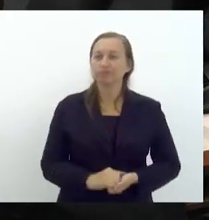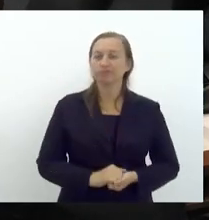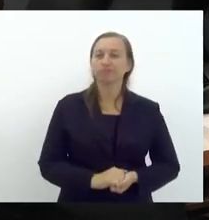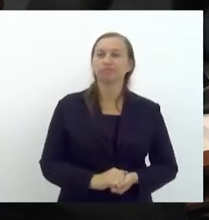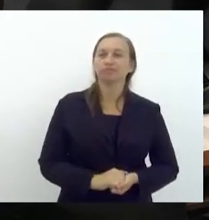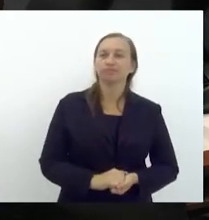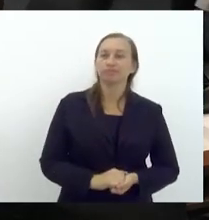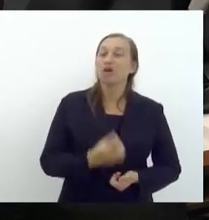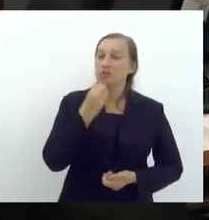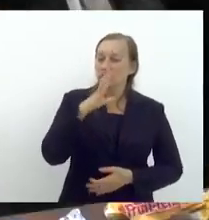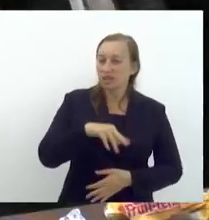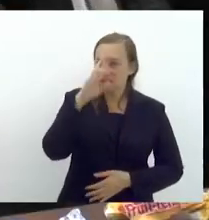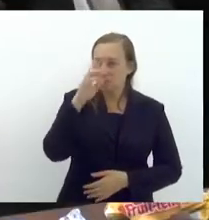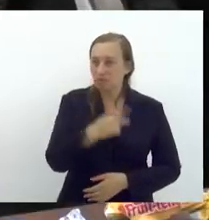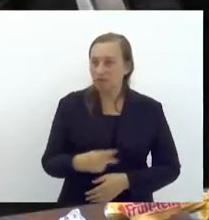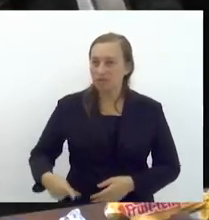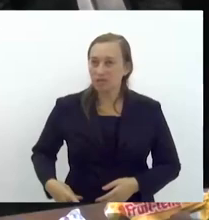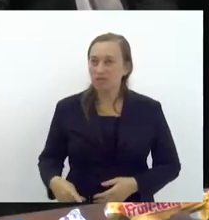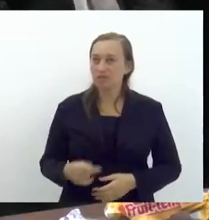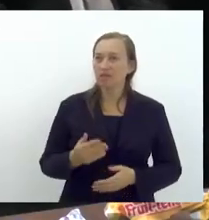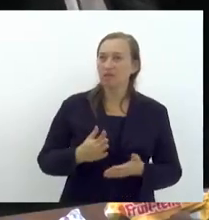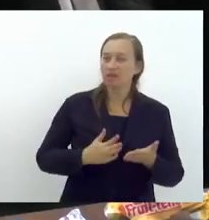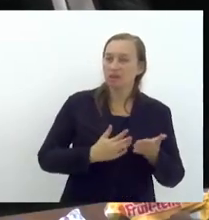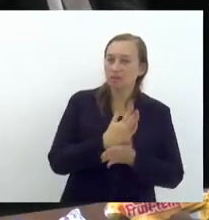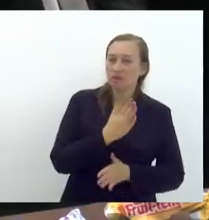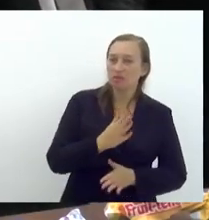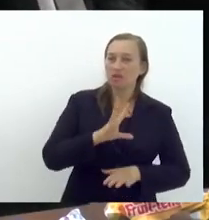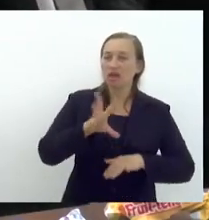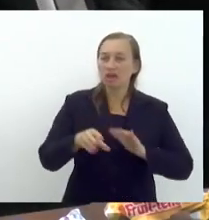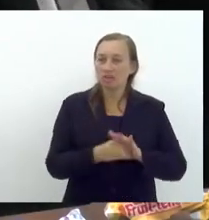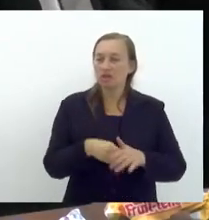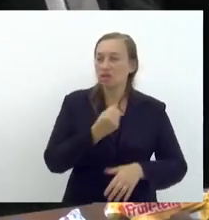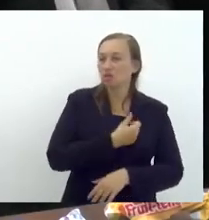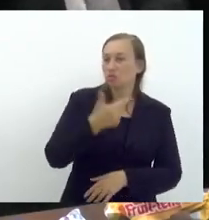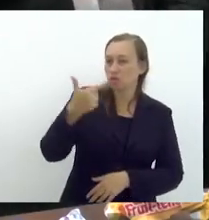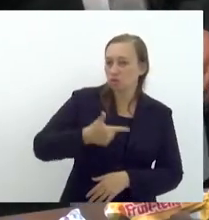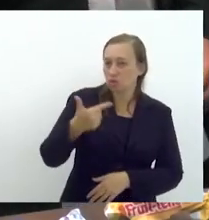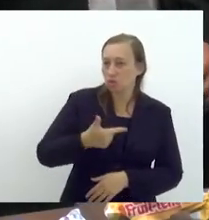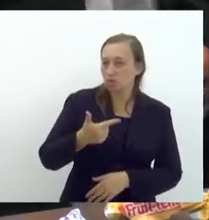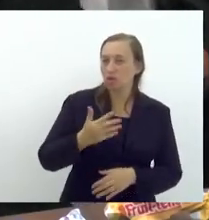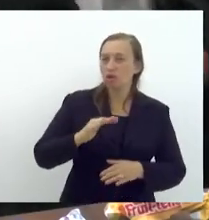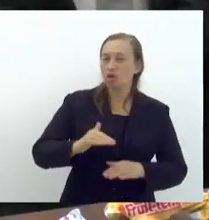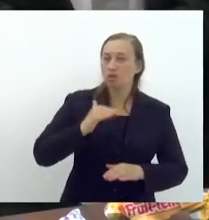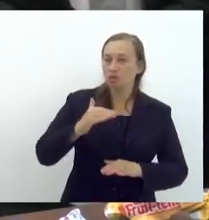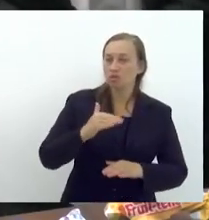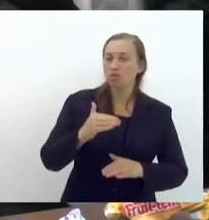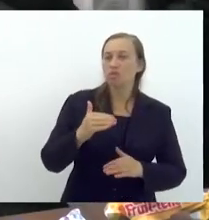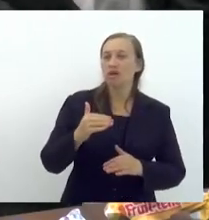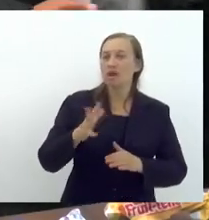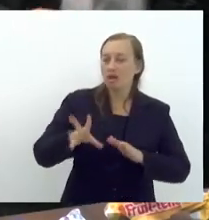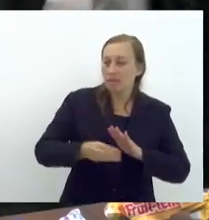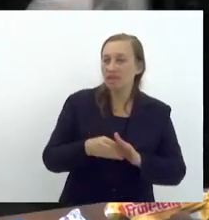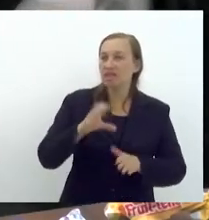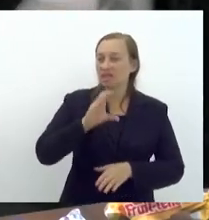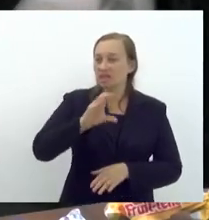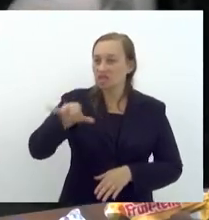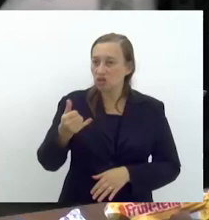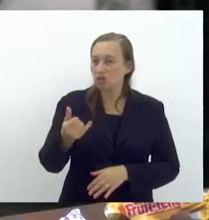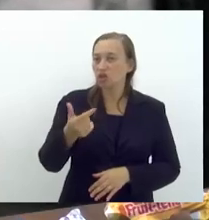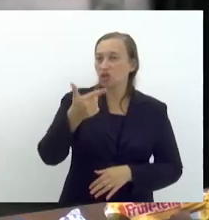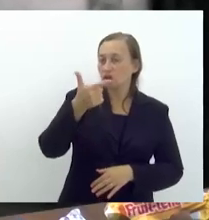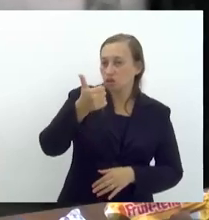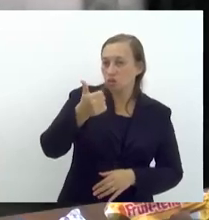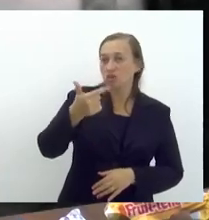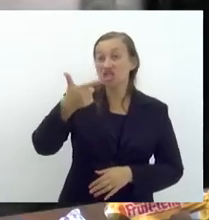Boa tarde do presidente favorável número 2 favorável com submer da ccj as emendas